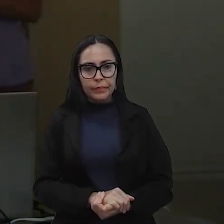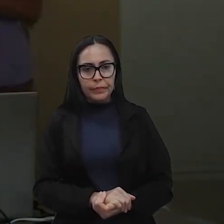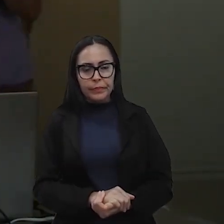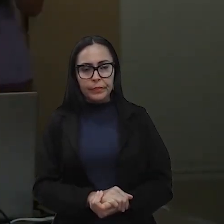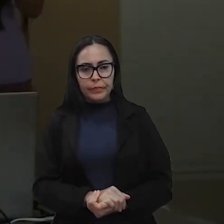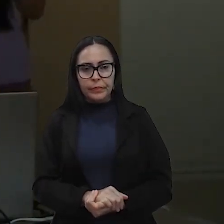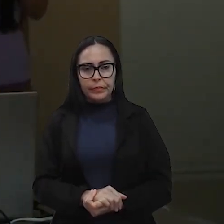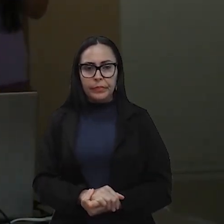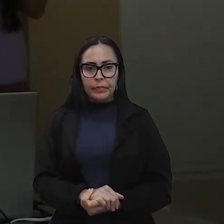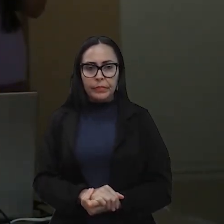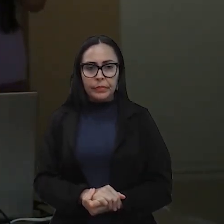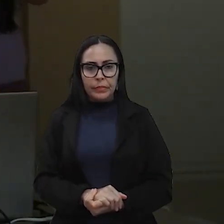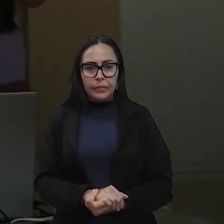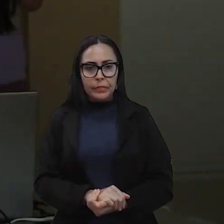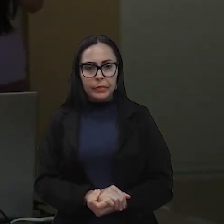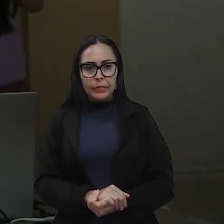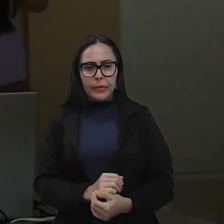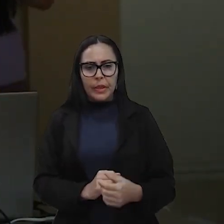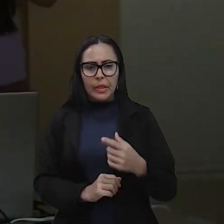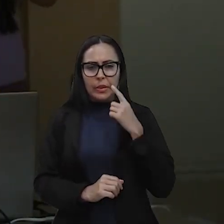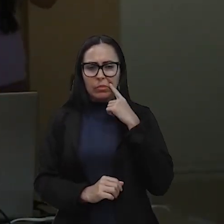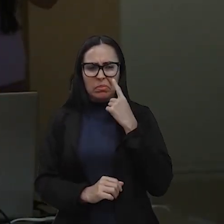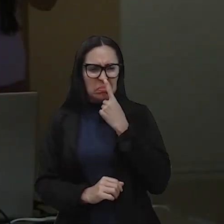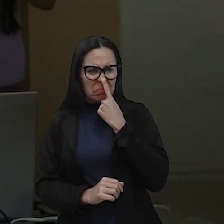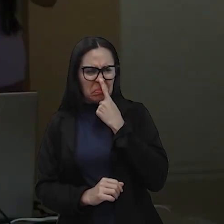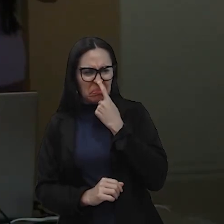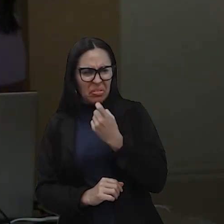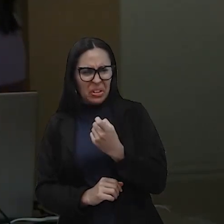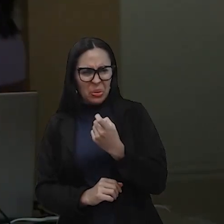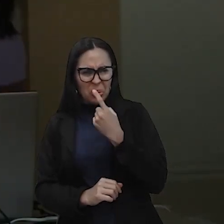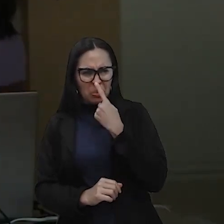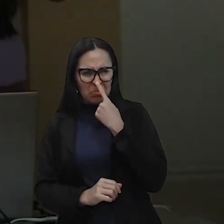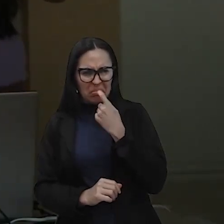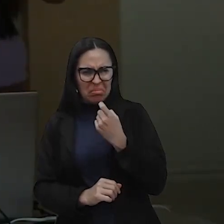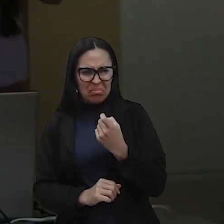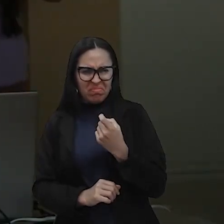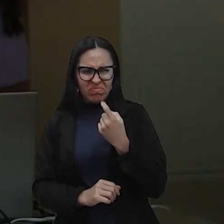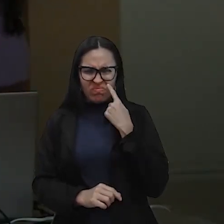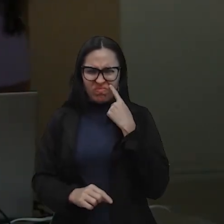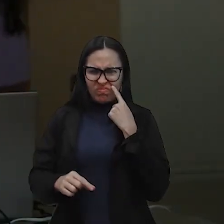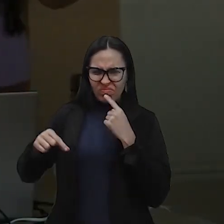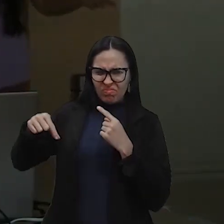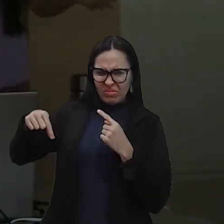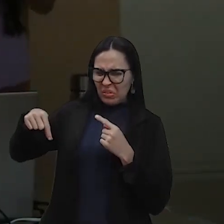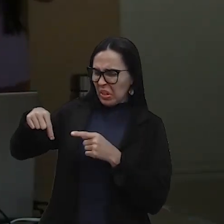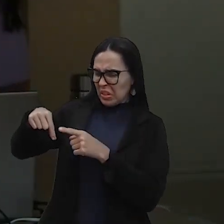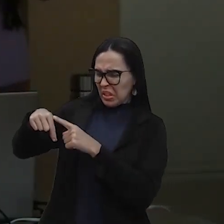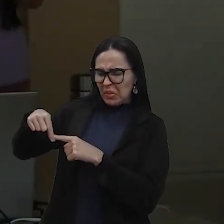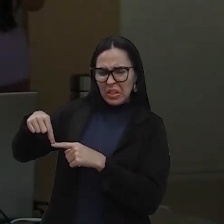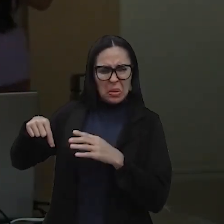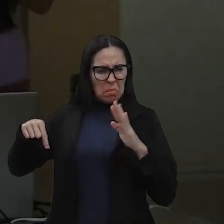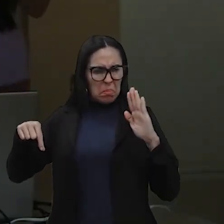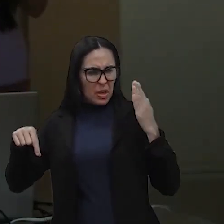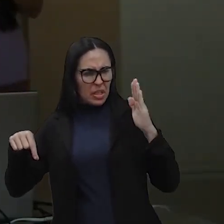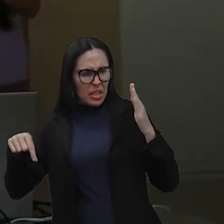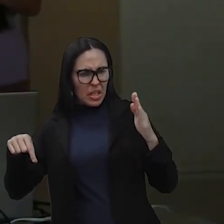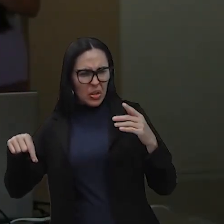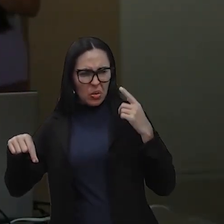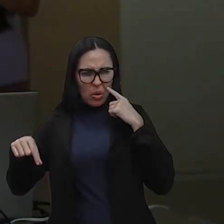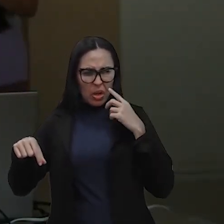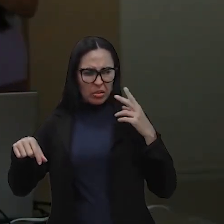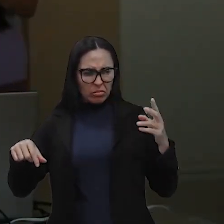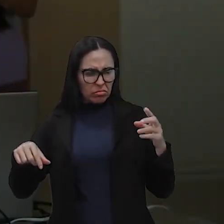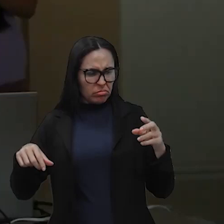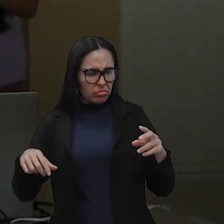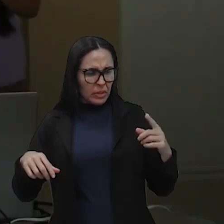E odor intenso, você percebe que aquela mulher foi no banheiro ou está do seu lado, você está sentindo aquele